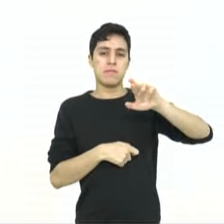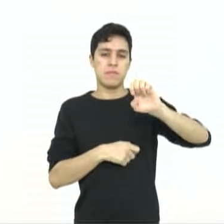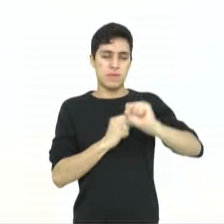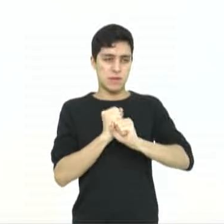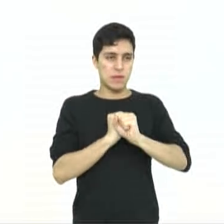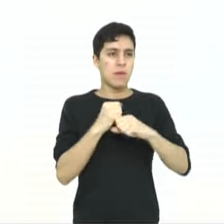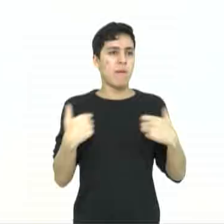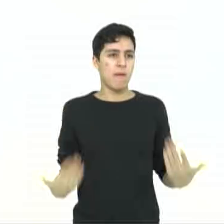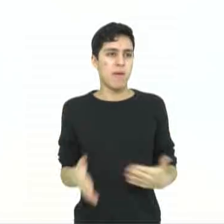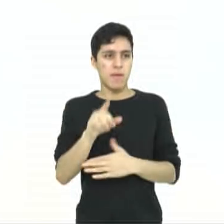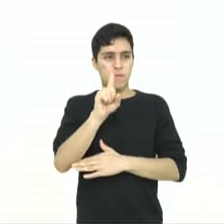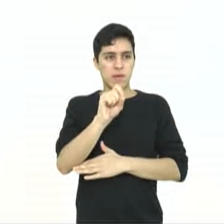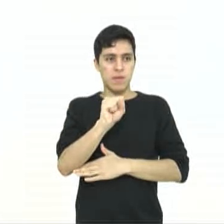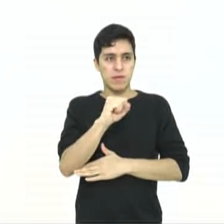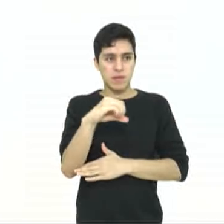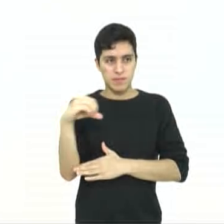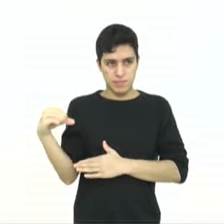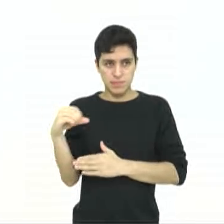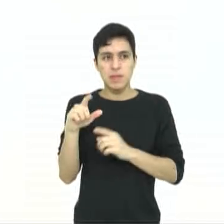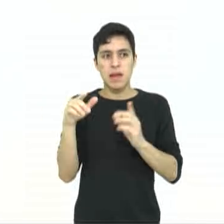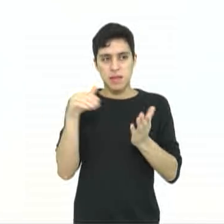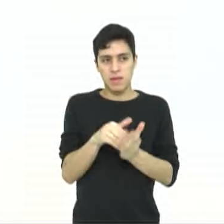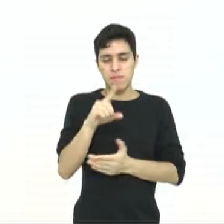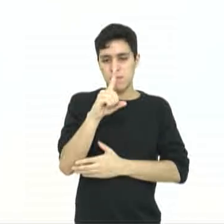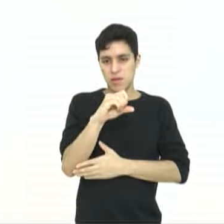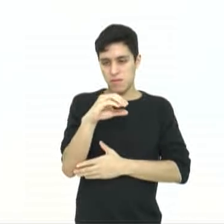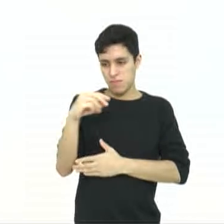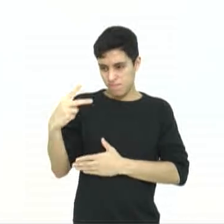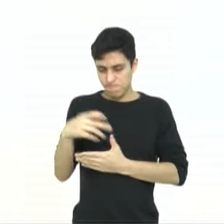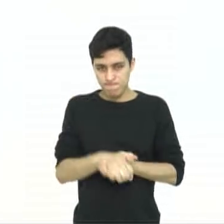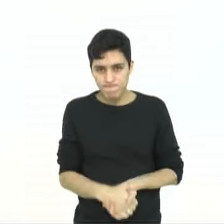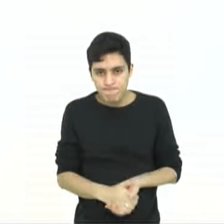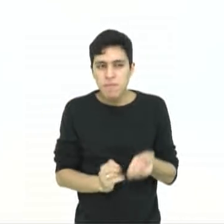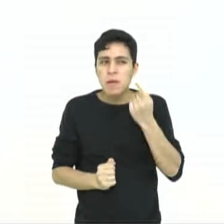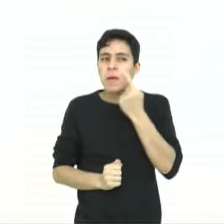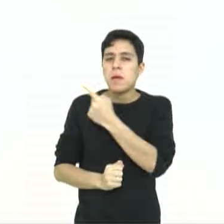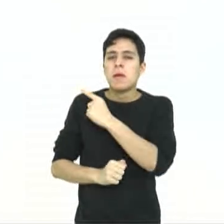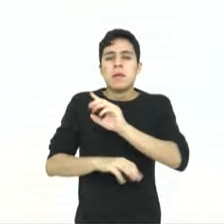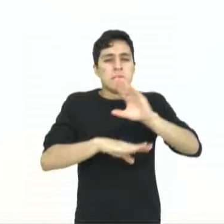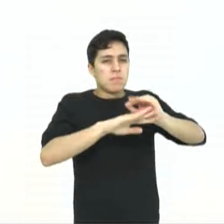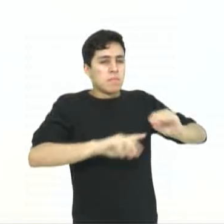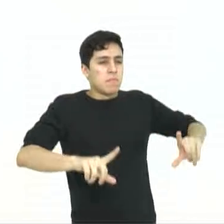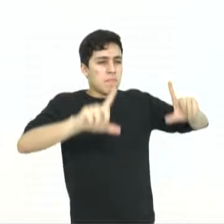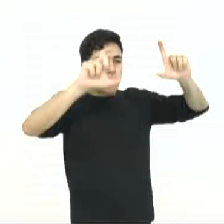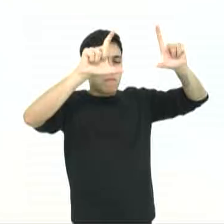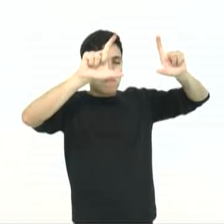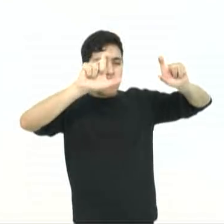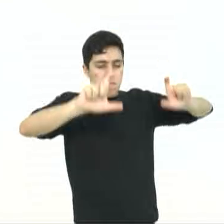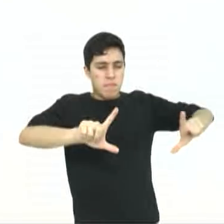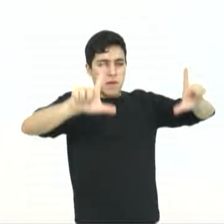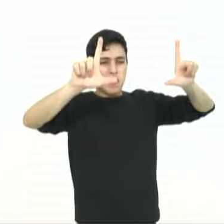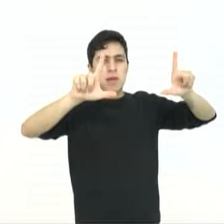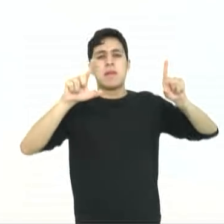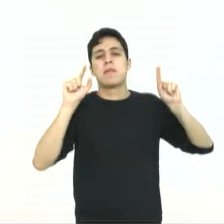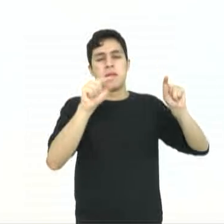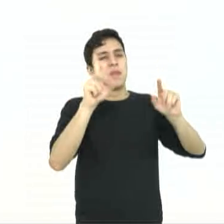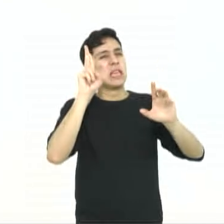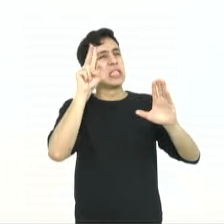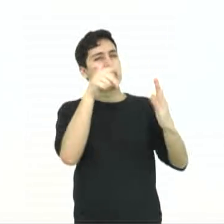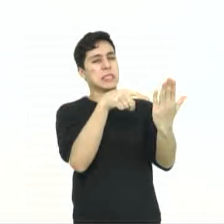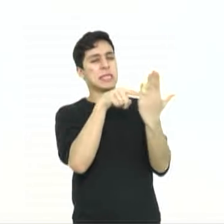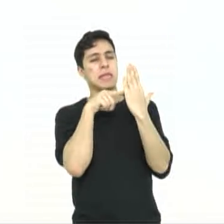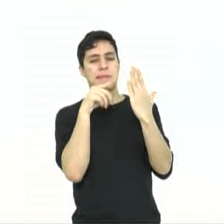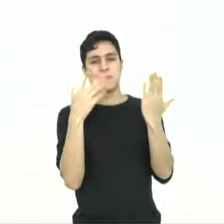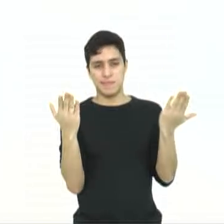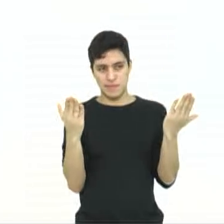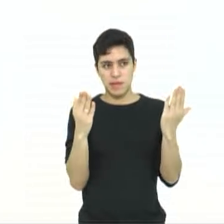1899 e 1902. Aqui essa foto, inclusive, esse registro, essa fonte histórica, são boeres, né,